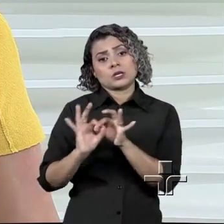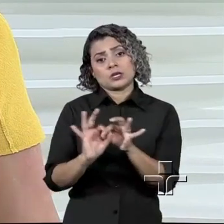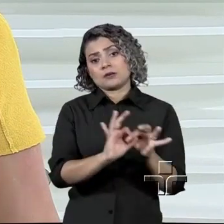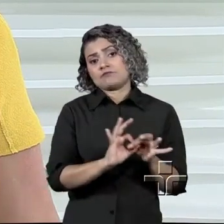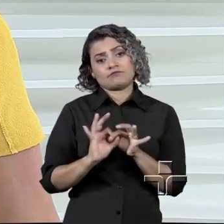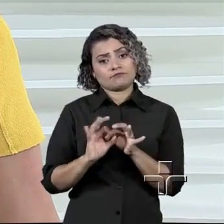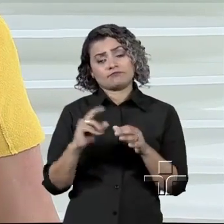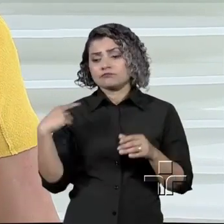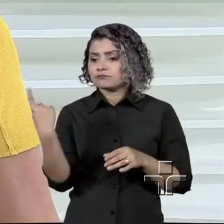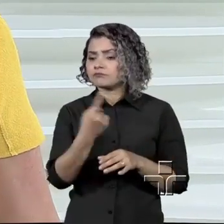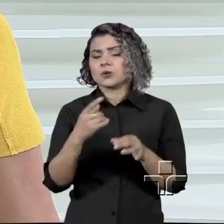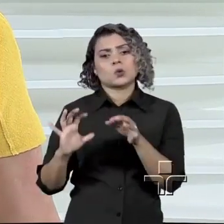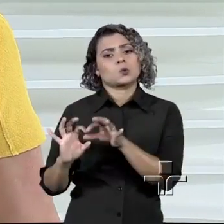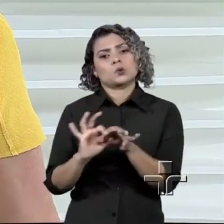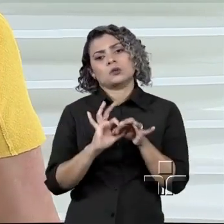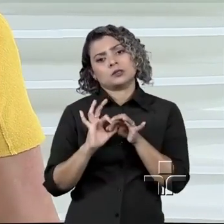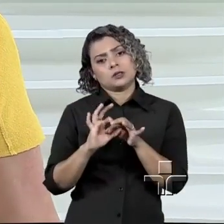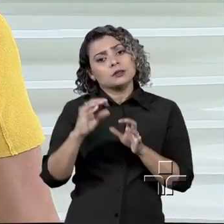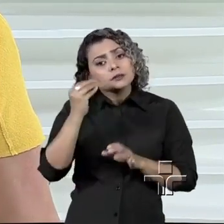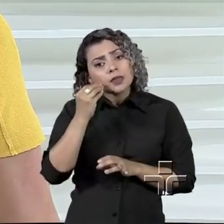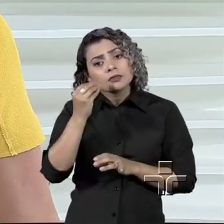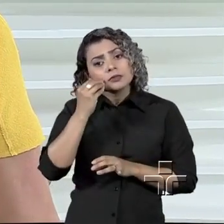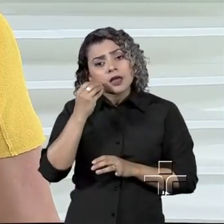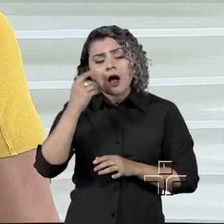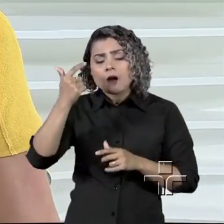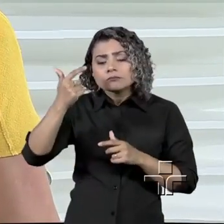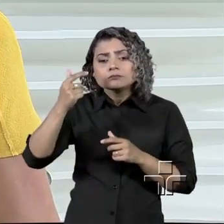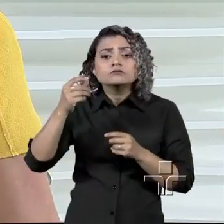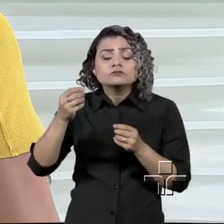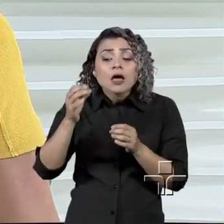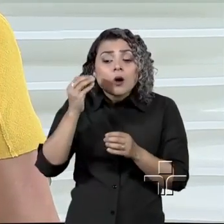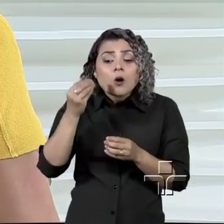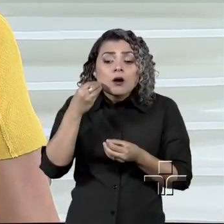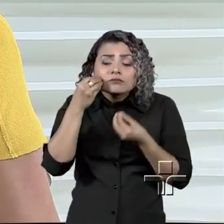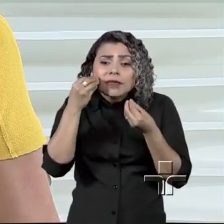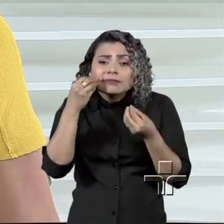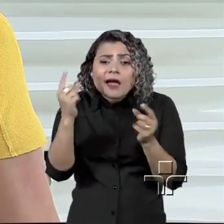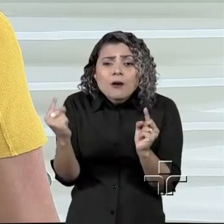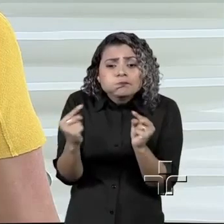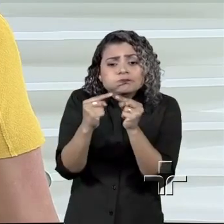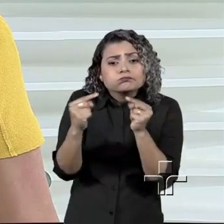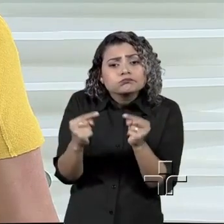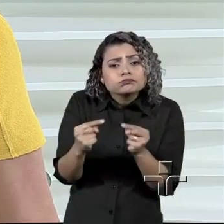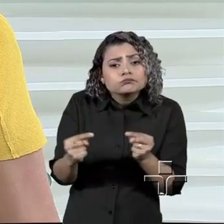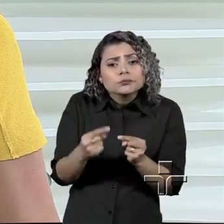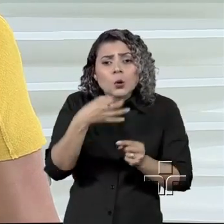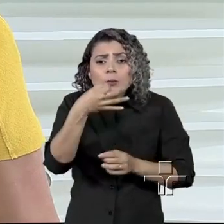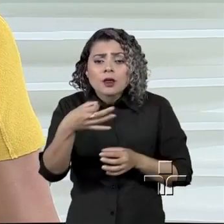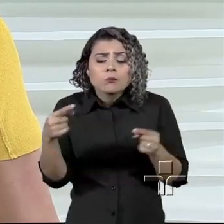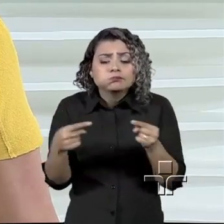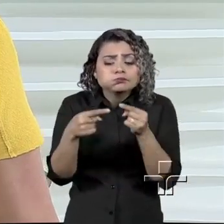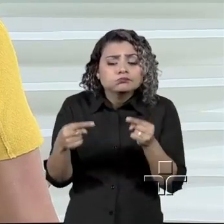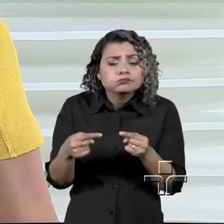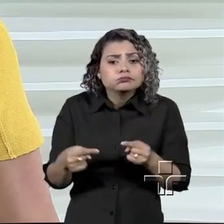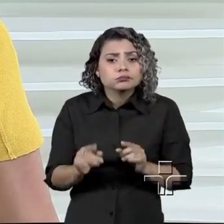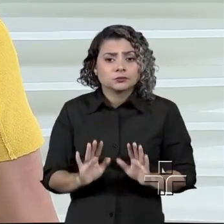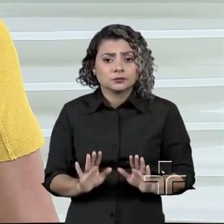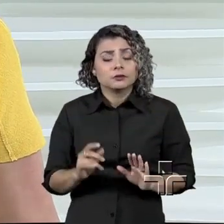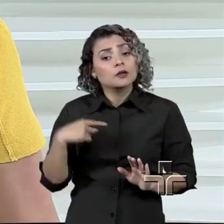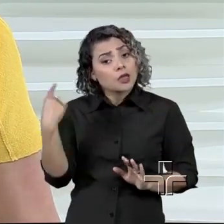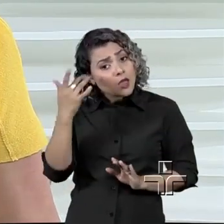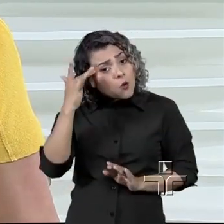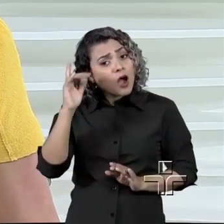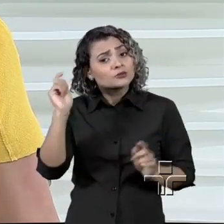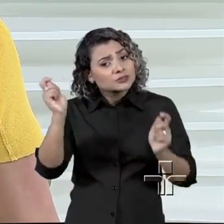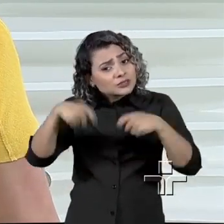vez mais e tentar buscar consenso. E eu acho que temos